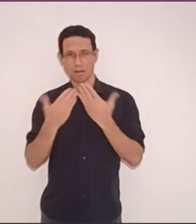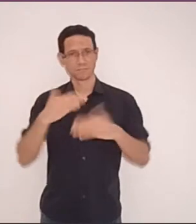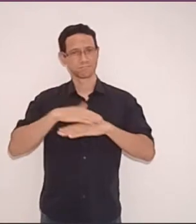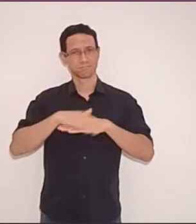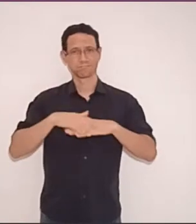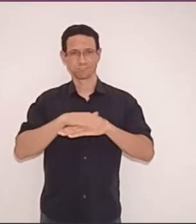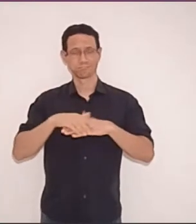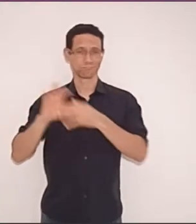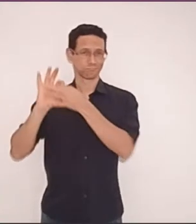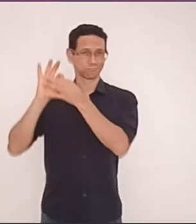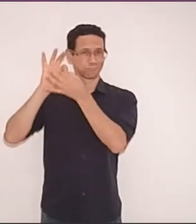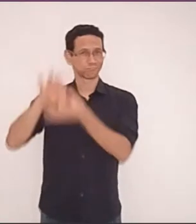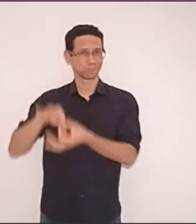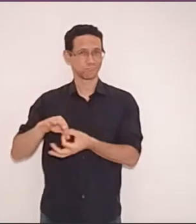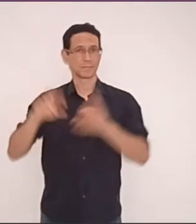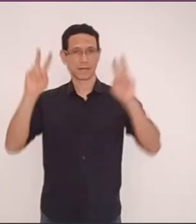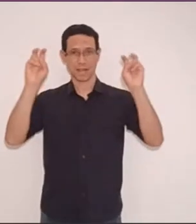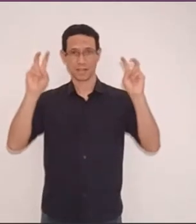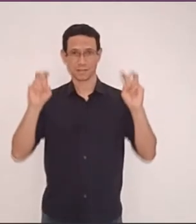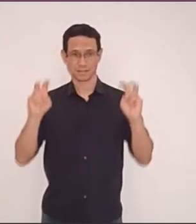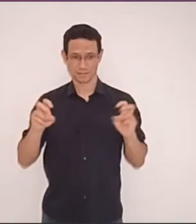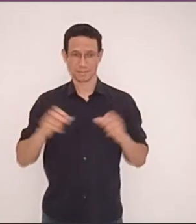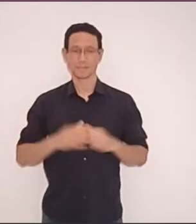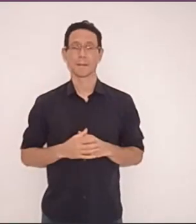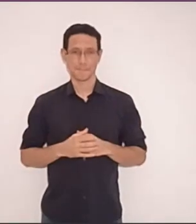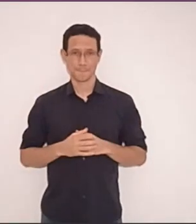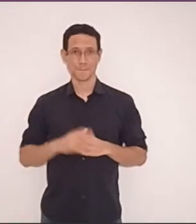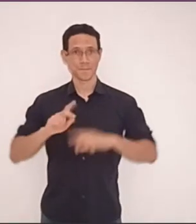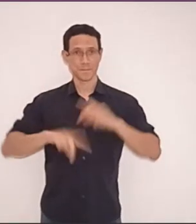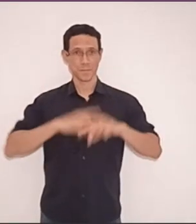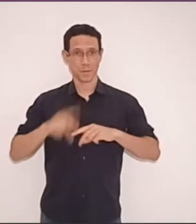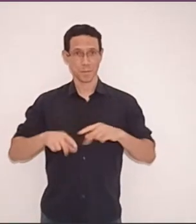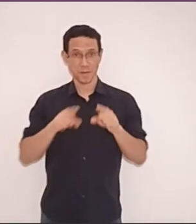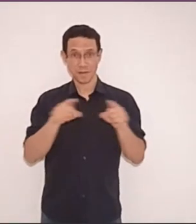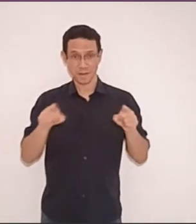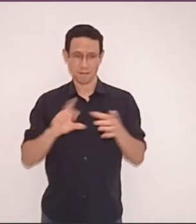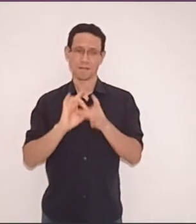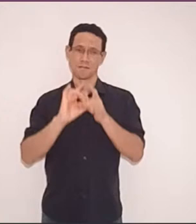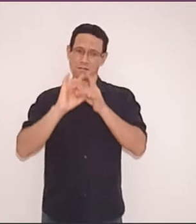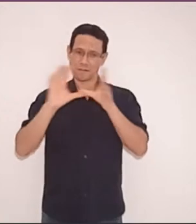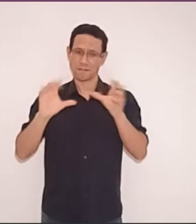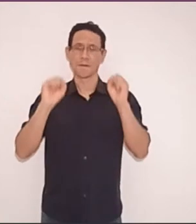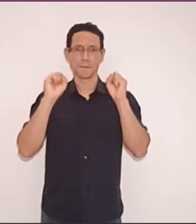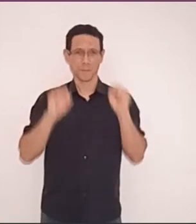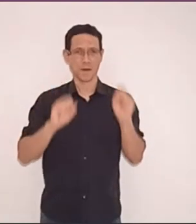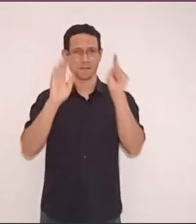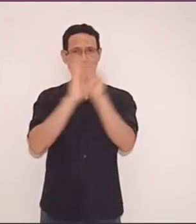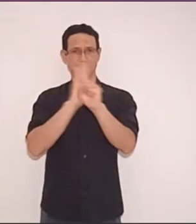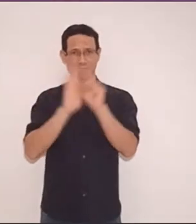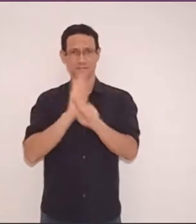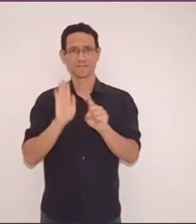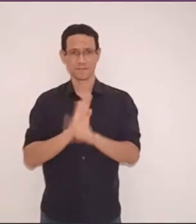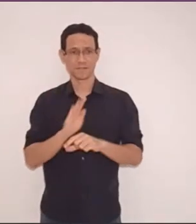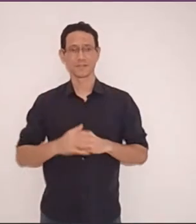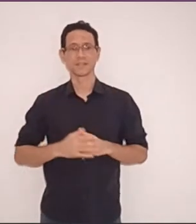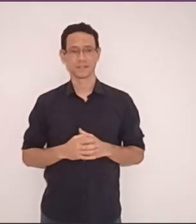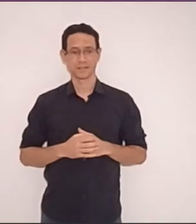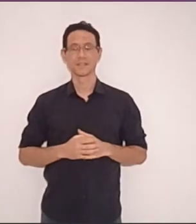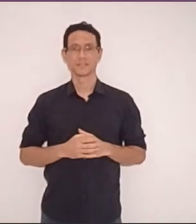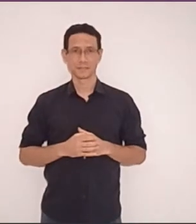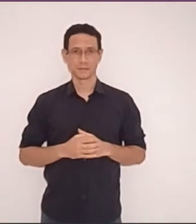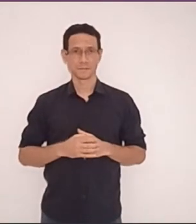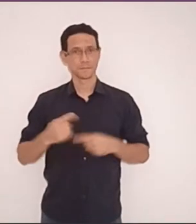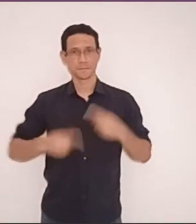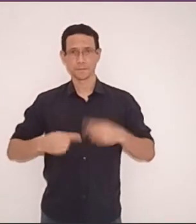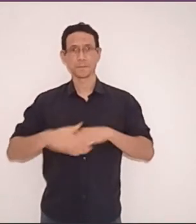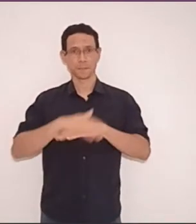nossa com tampa na contemporaneidade o público está convidado a fazer suas perguntas através do chat elas contribuem